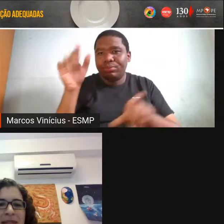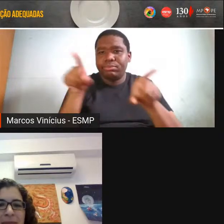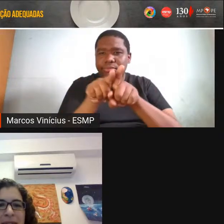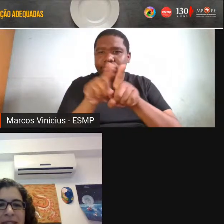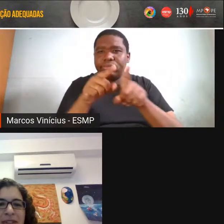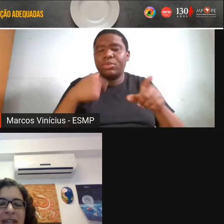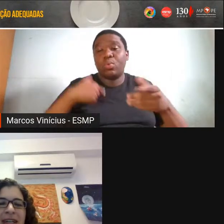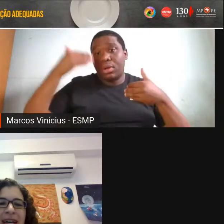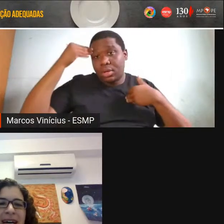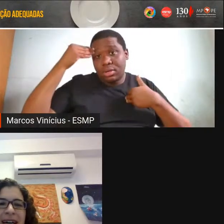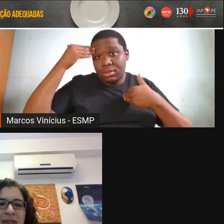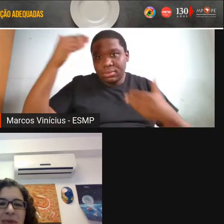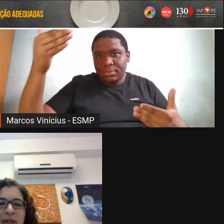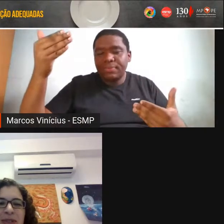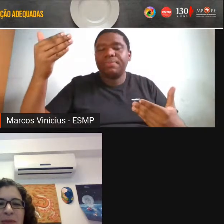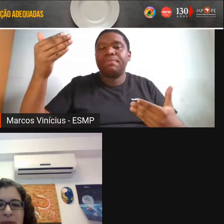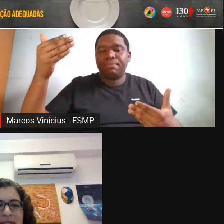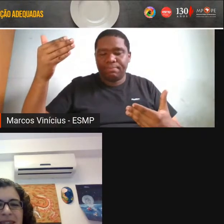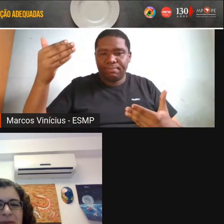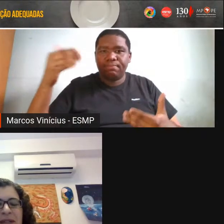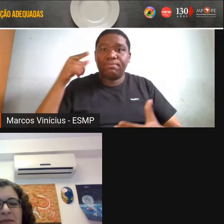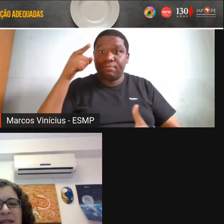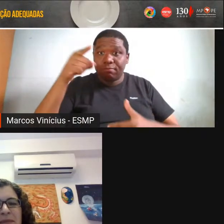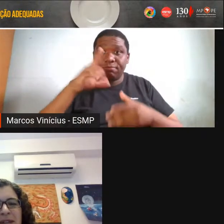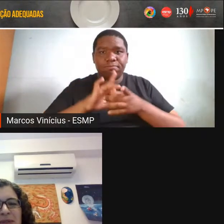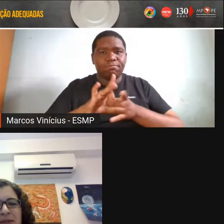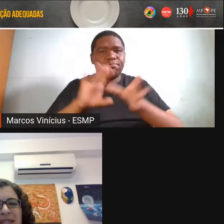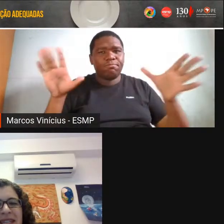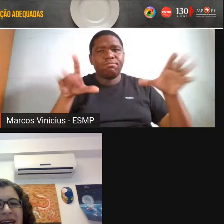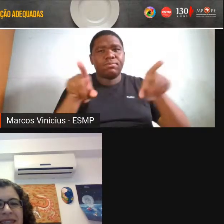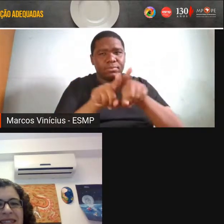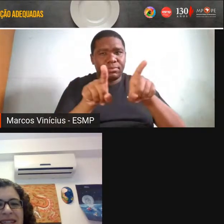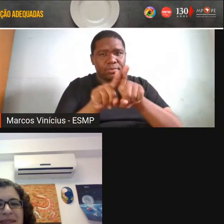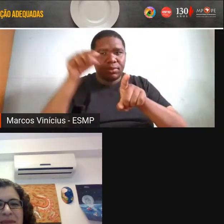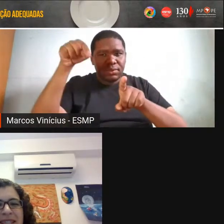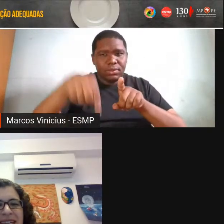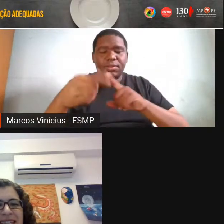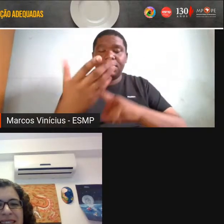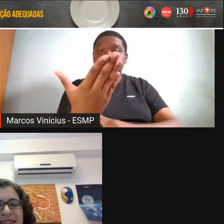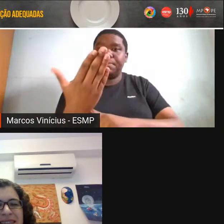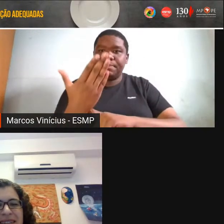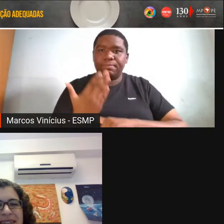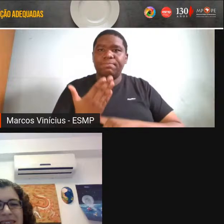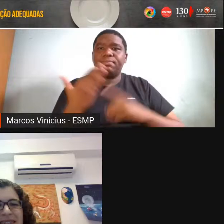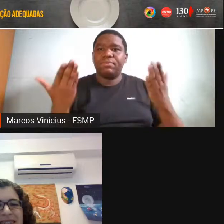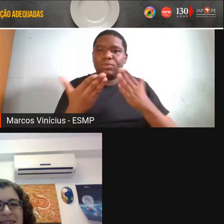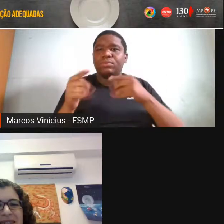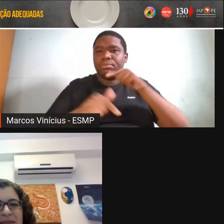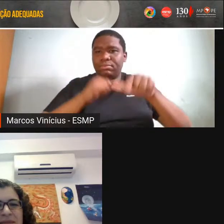agradeço imensamente a sua disposição também para nos auxiliar nessa empreitada.